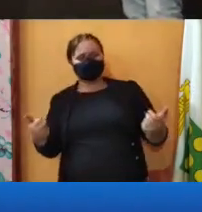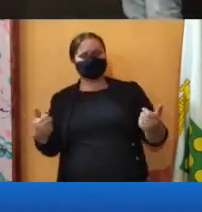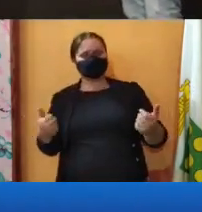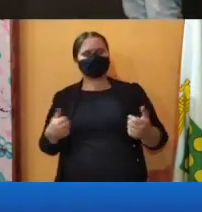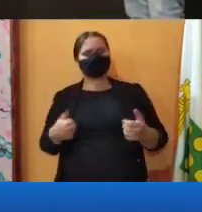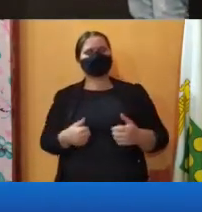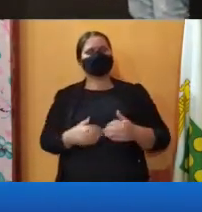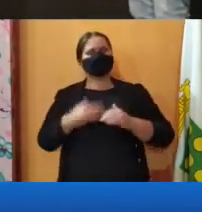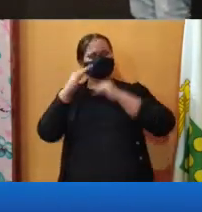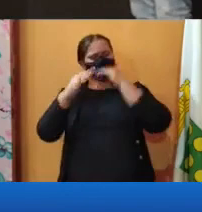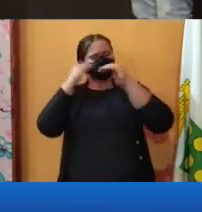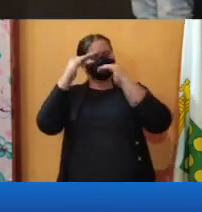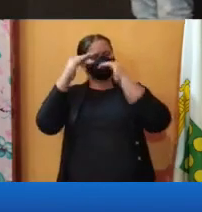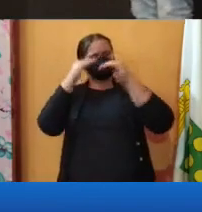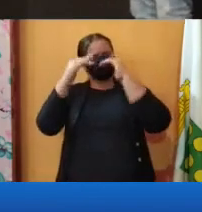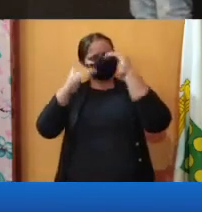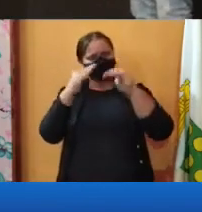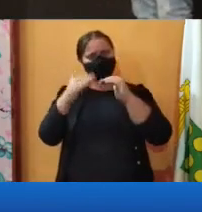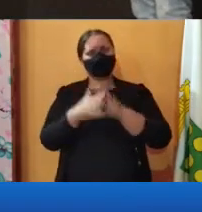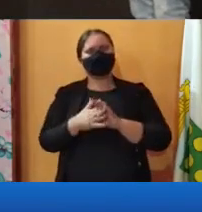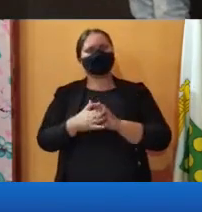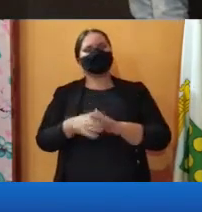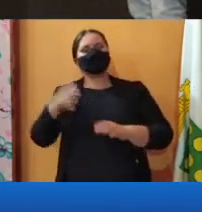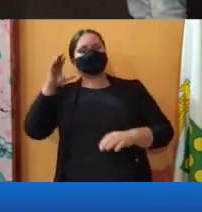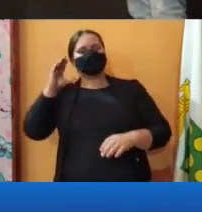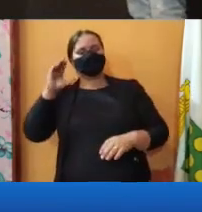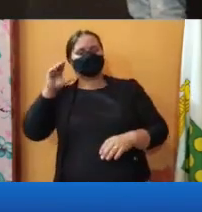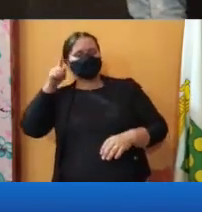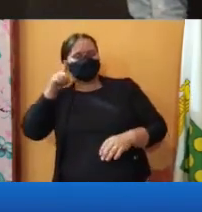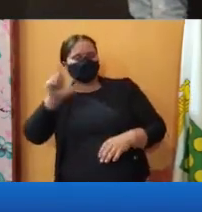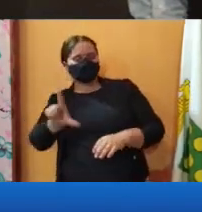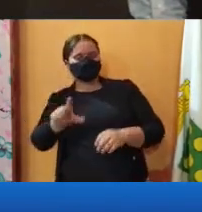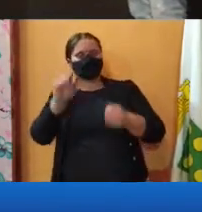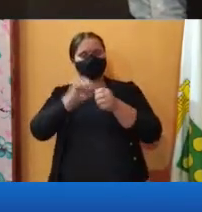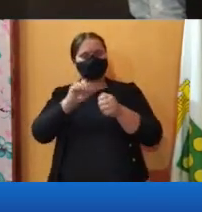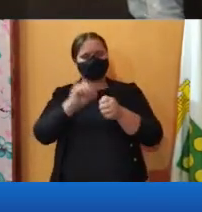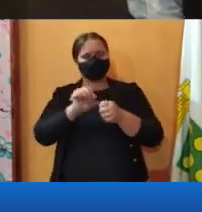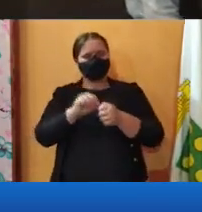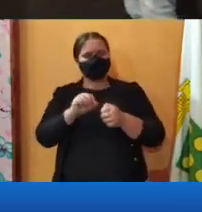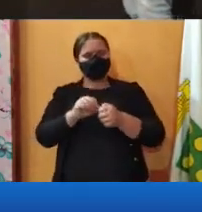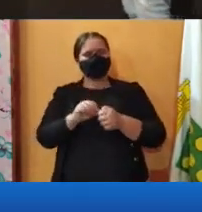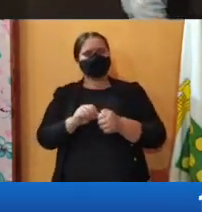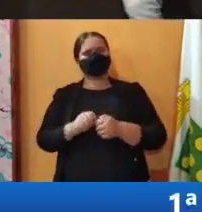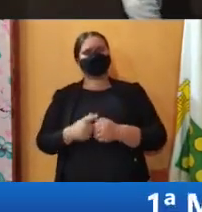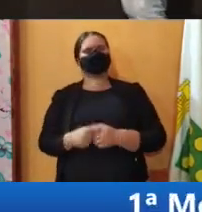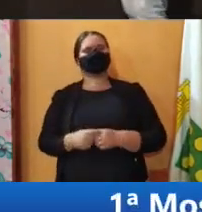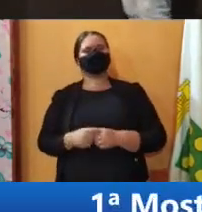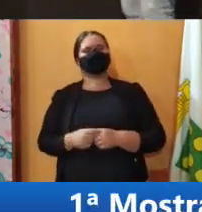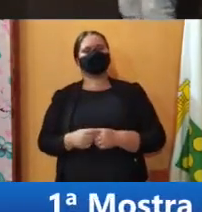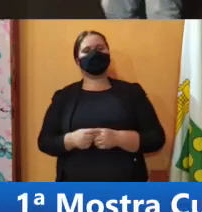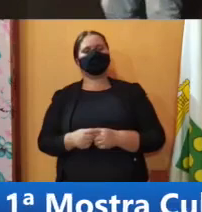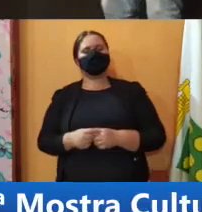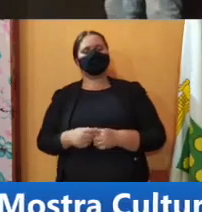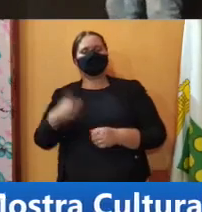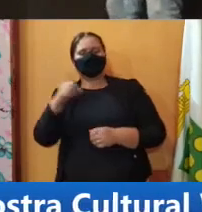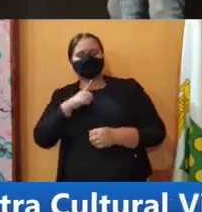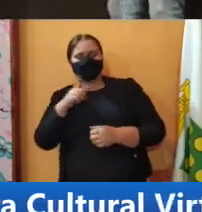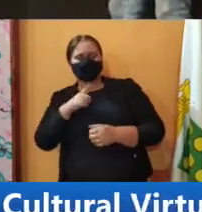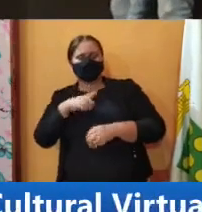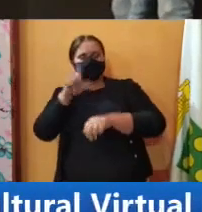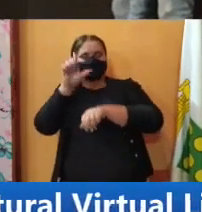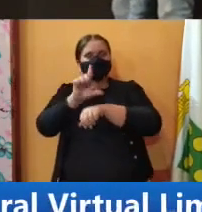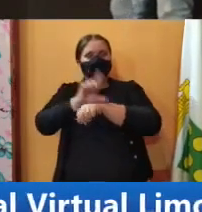várias etapas. Quando esse projeto começar a funcionar, a potencialidade, é como o Dodinha disse, vai ser outra realidade, outra